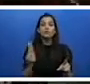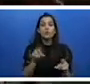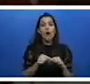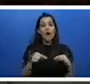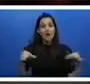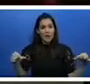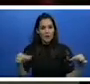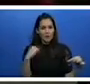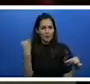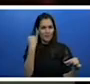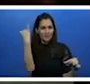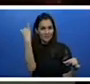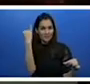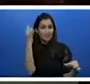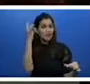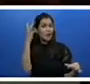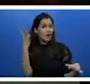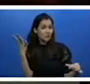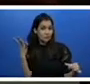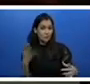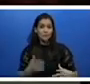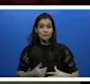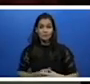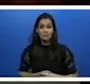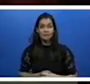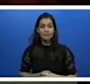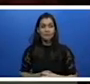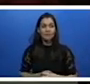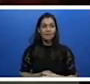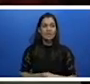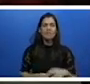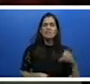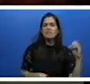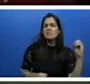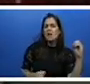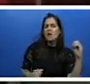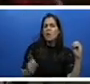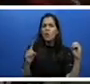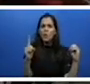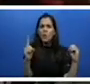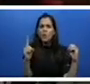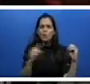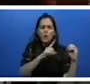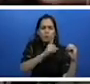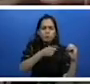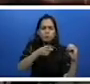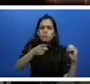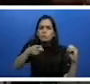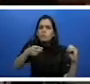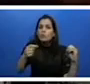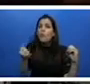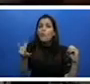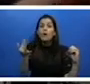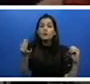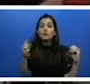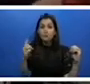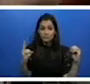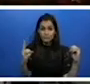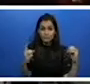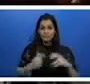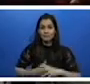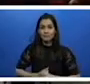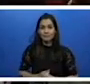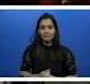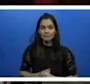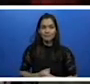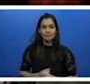régua entre o 0 e o 1. Olha lá meus números decimais lá, ó. É isso que isso aqui está trazendo, que essa imagem